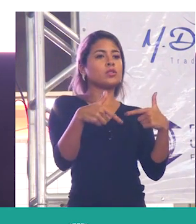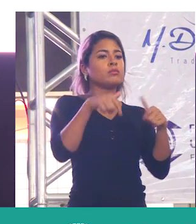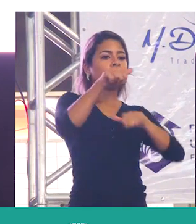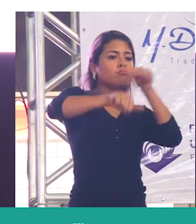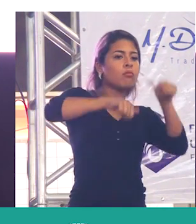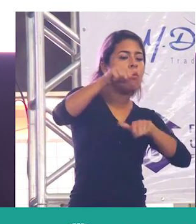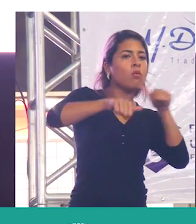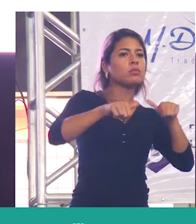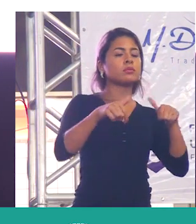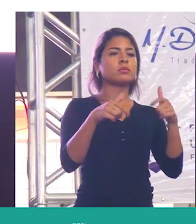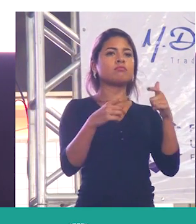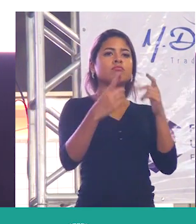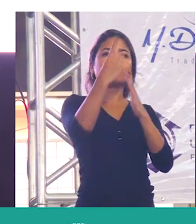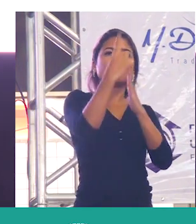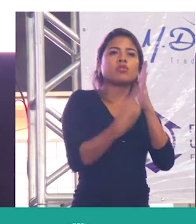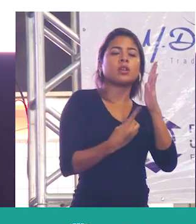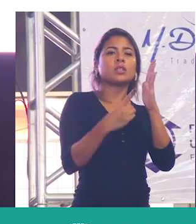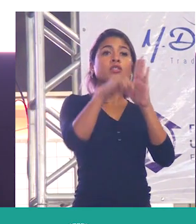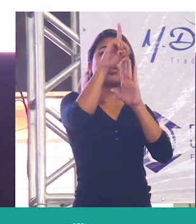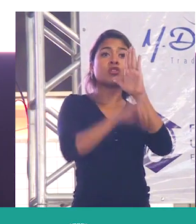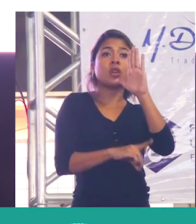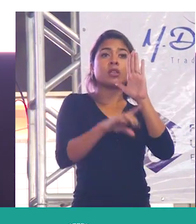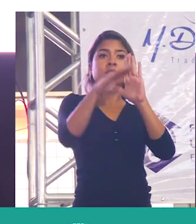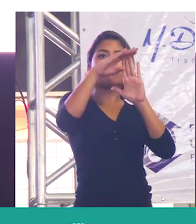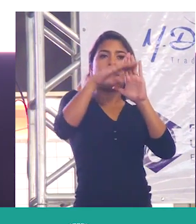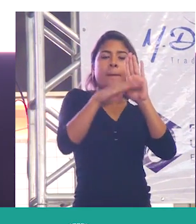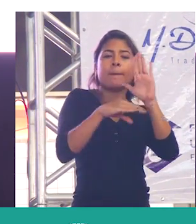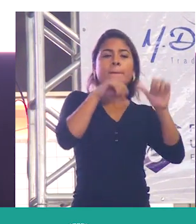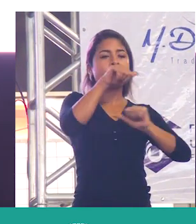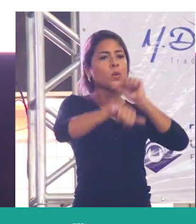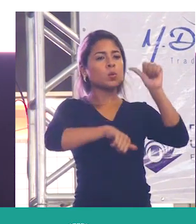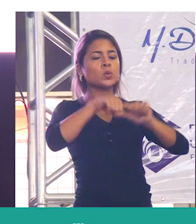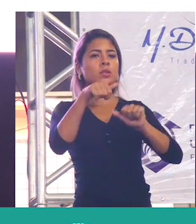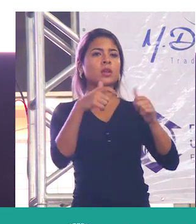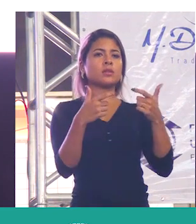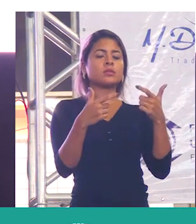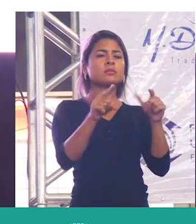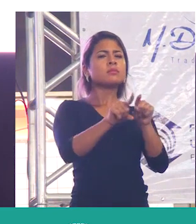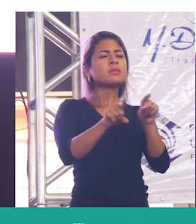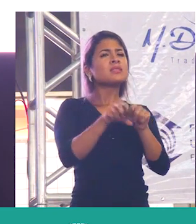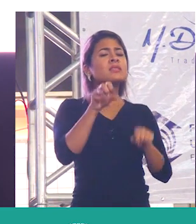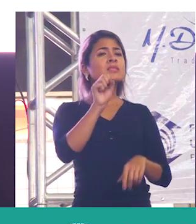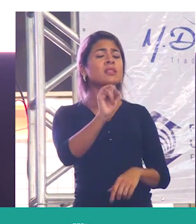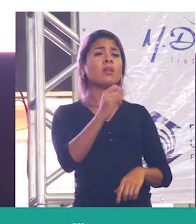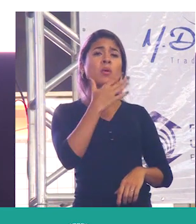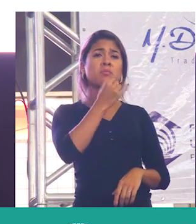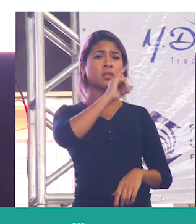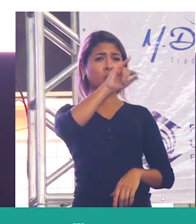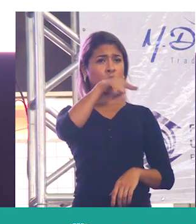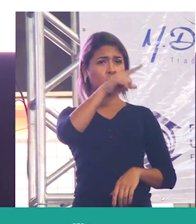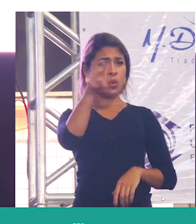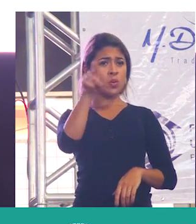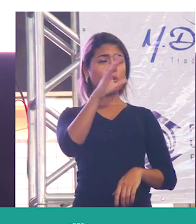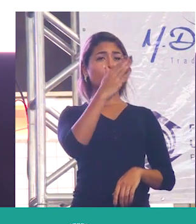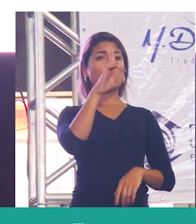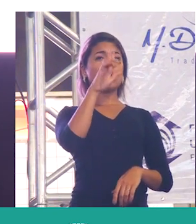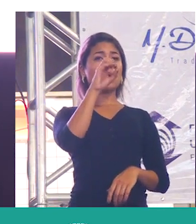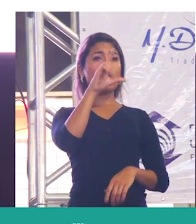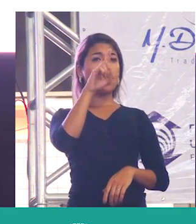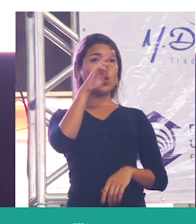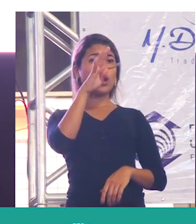reforma tributária. Essas reformas, se o João Goulart tivesse realizado, ele não